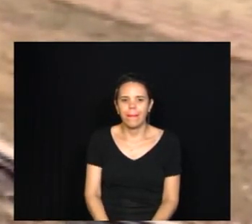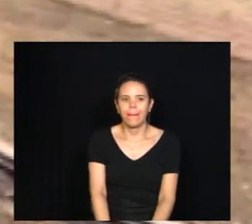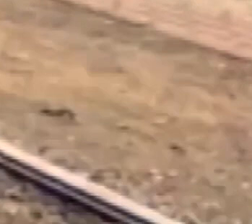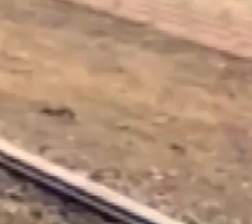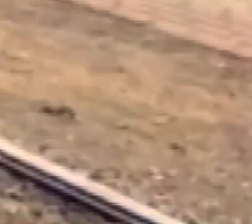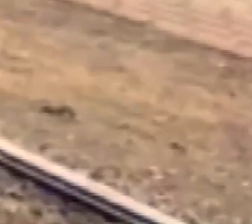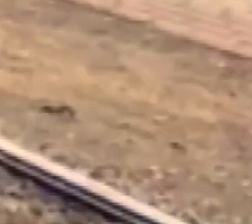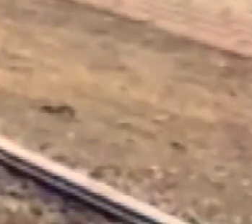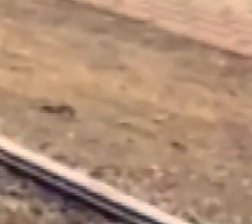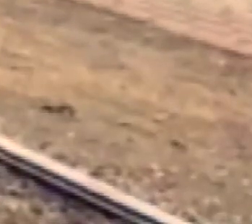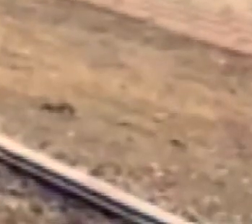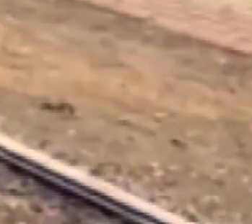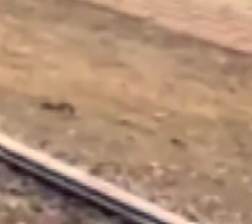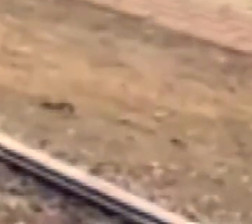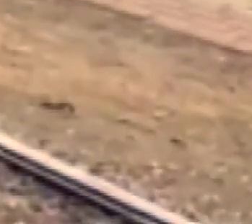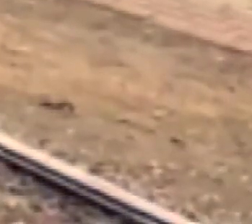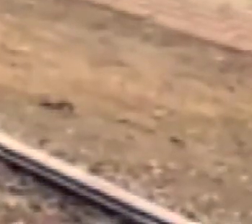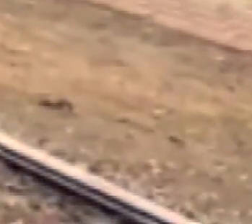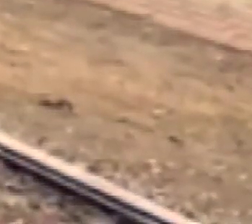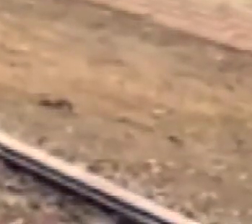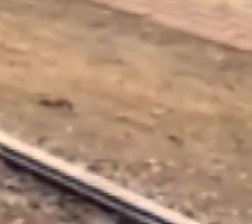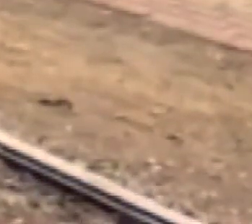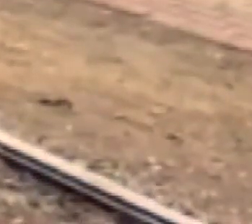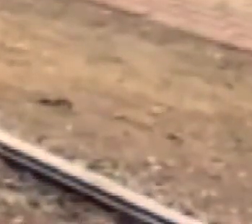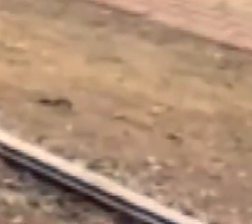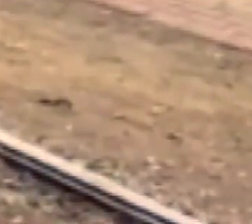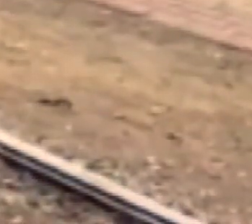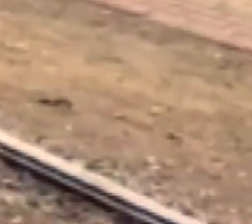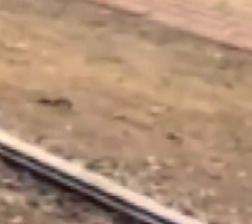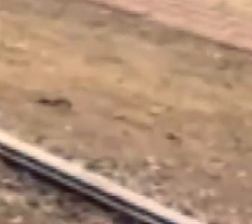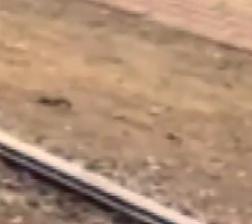certo? A ASUCAMP gostaria de